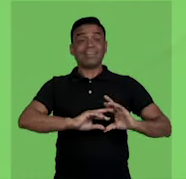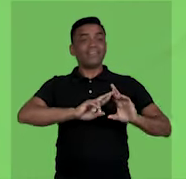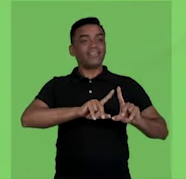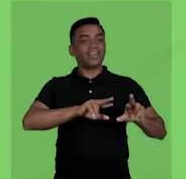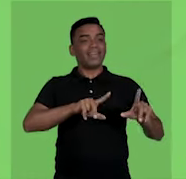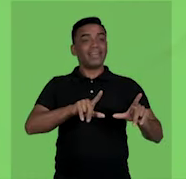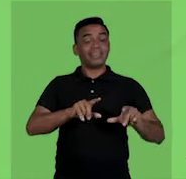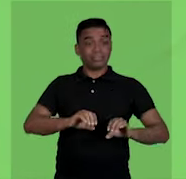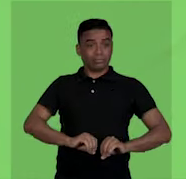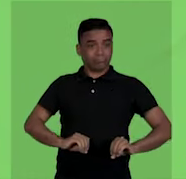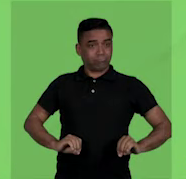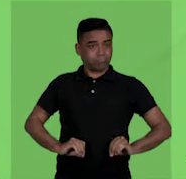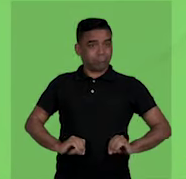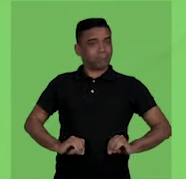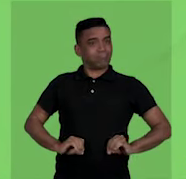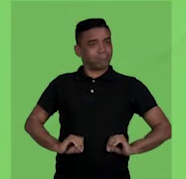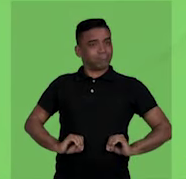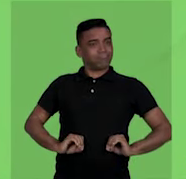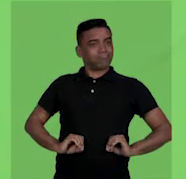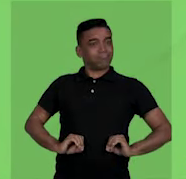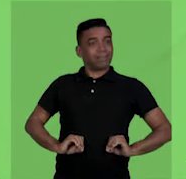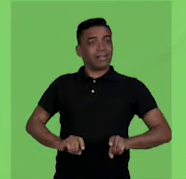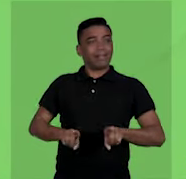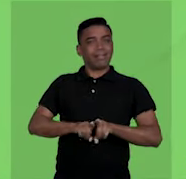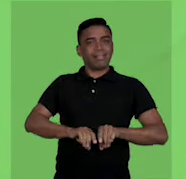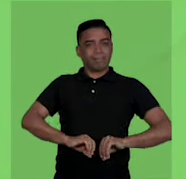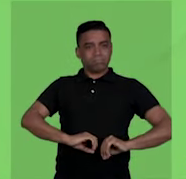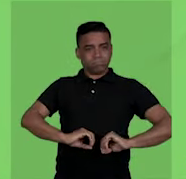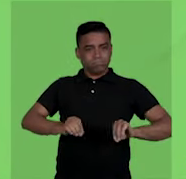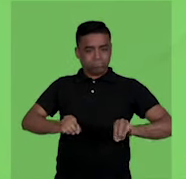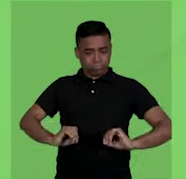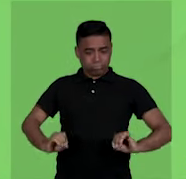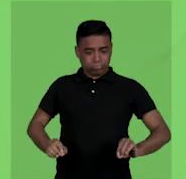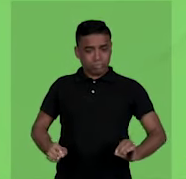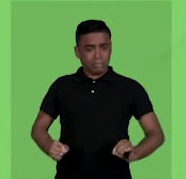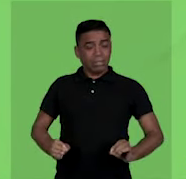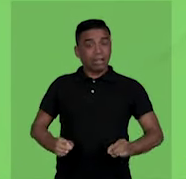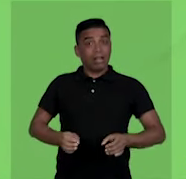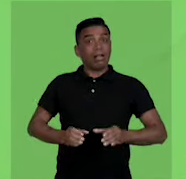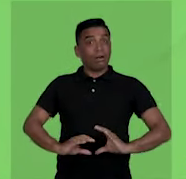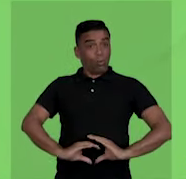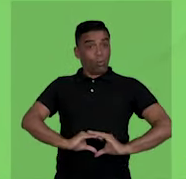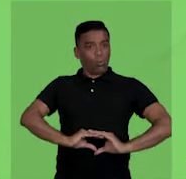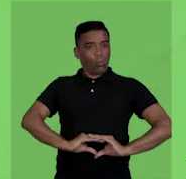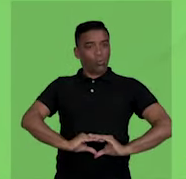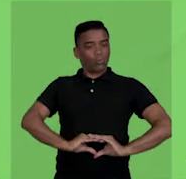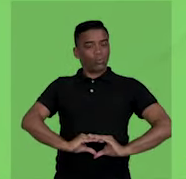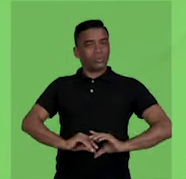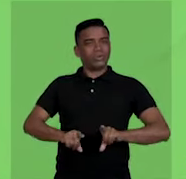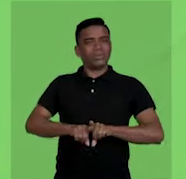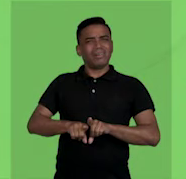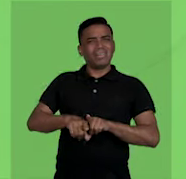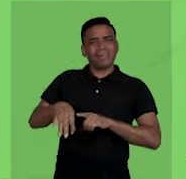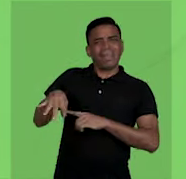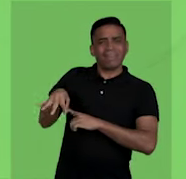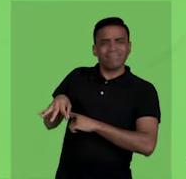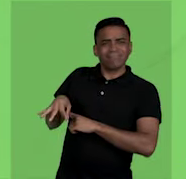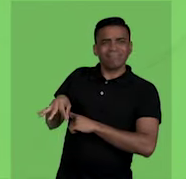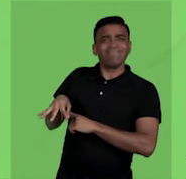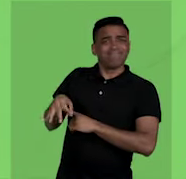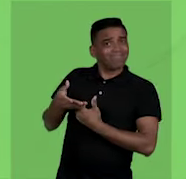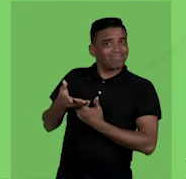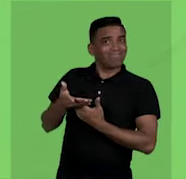pelos ovários, as tubas uterinas, o útero e a vagina ou canal